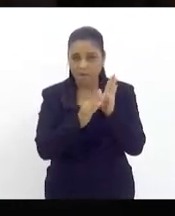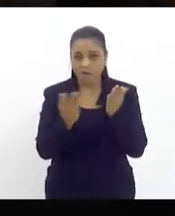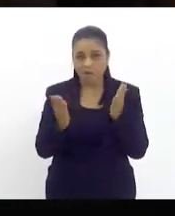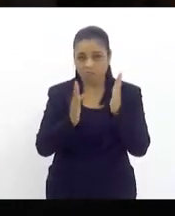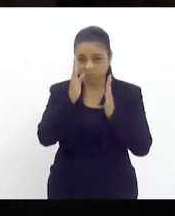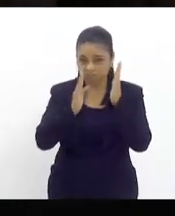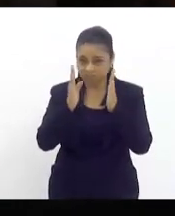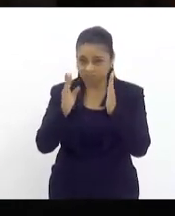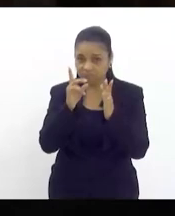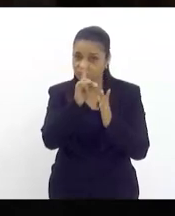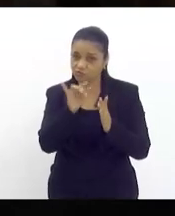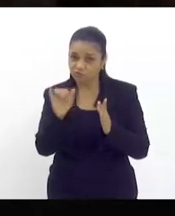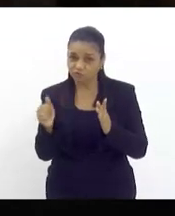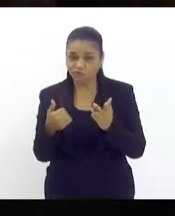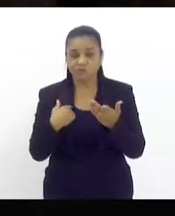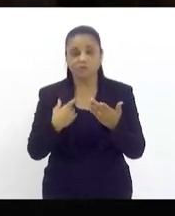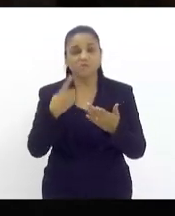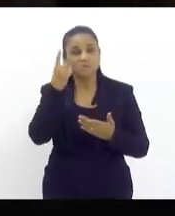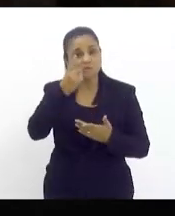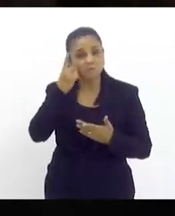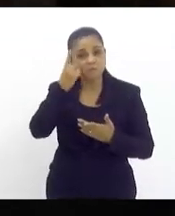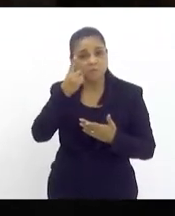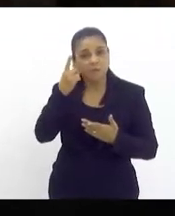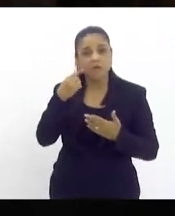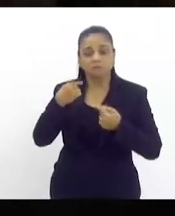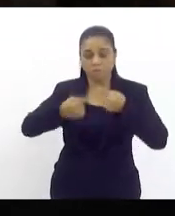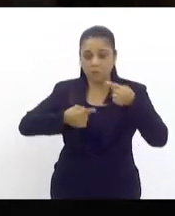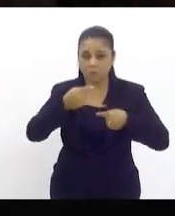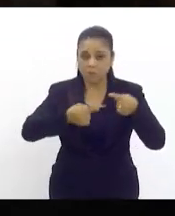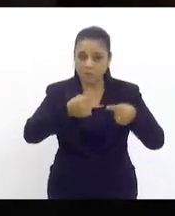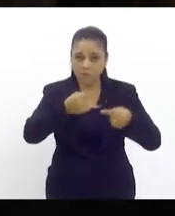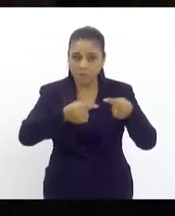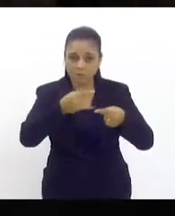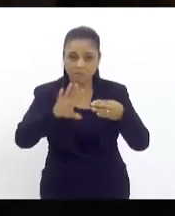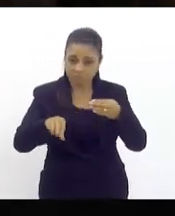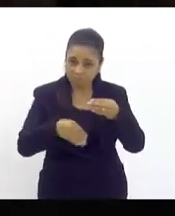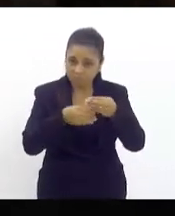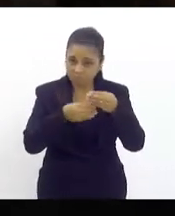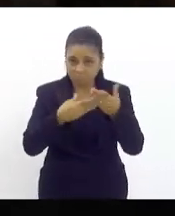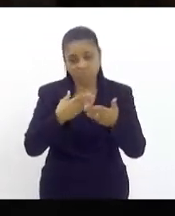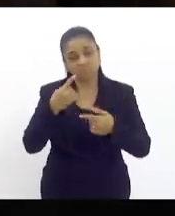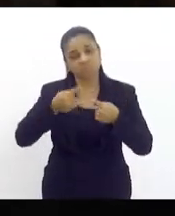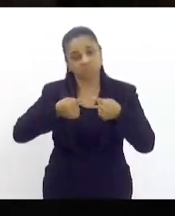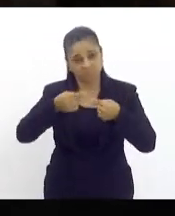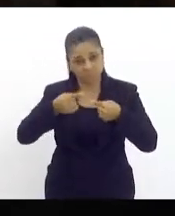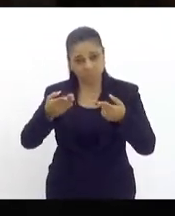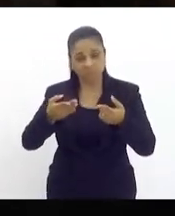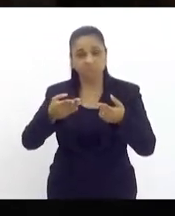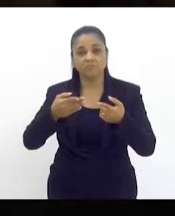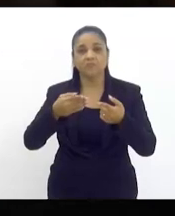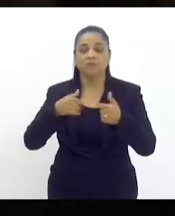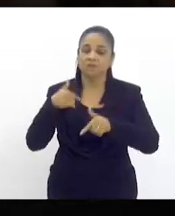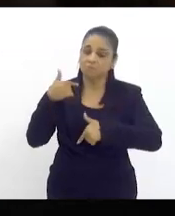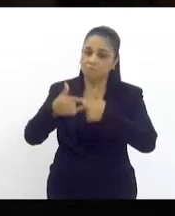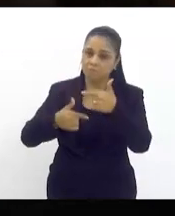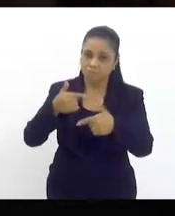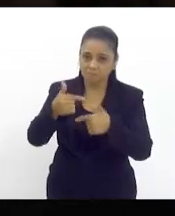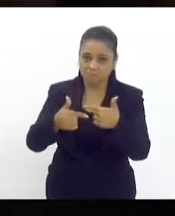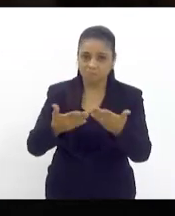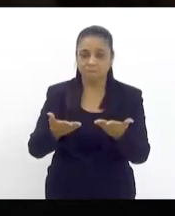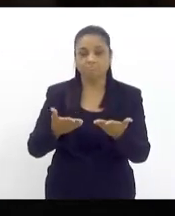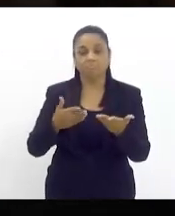apreciado pelas e pelos nobres de Deputados recebesse suas contribuições em discussão e pudesse avançar